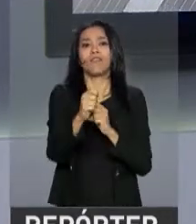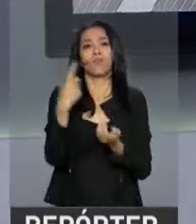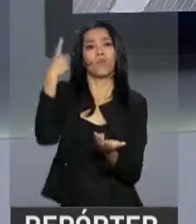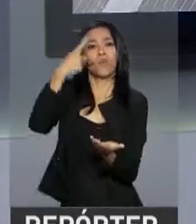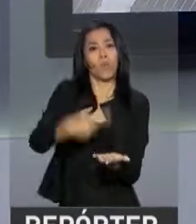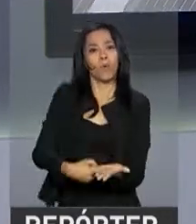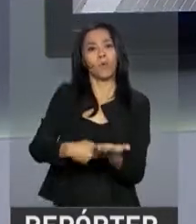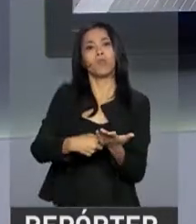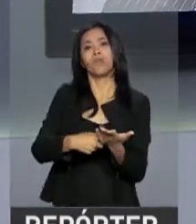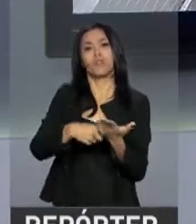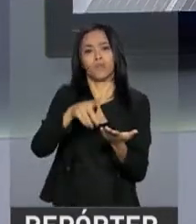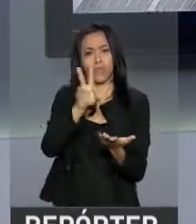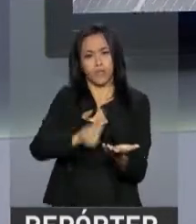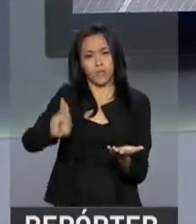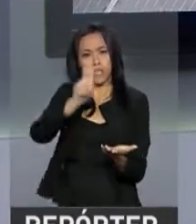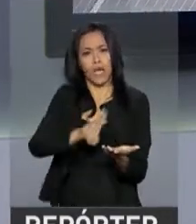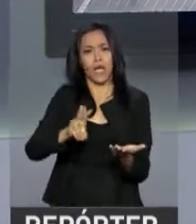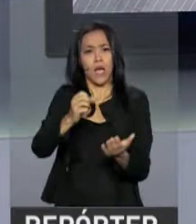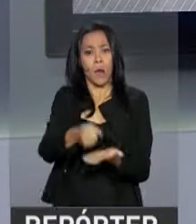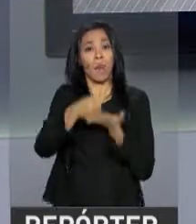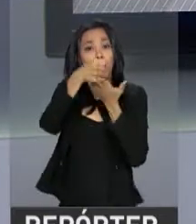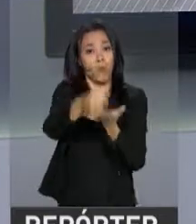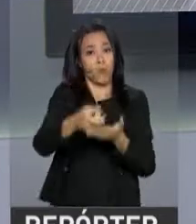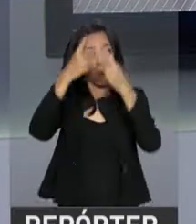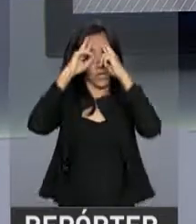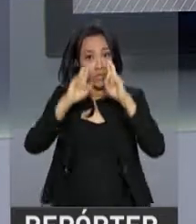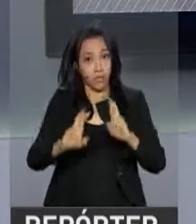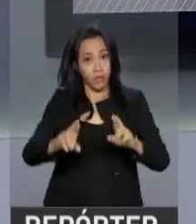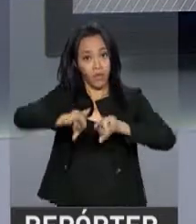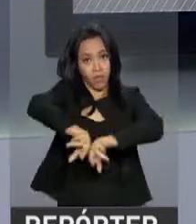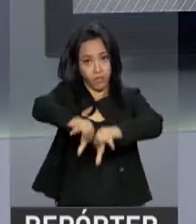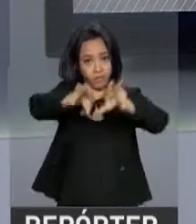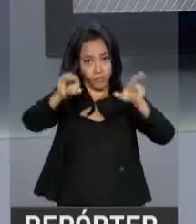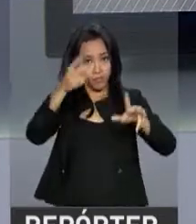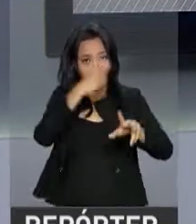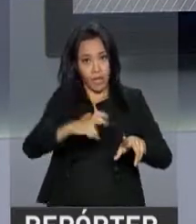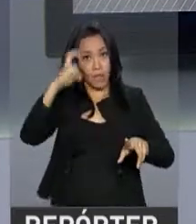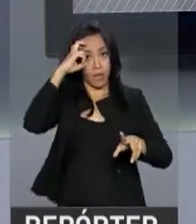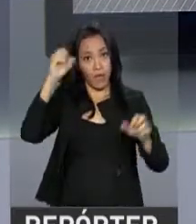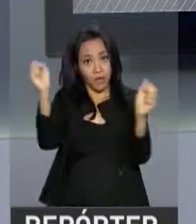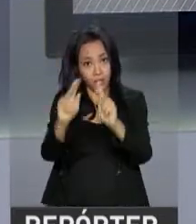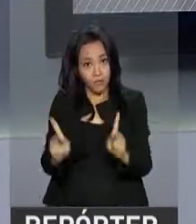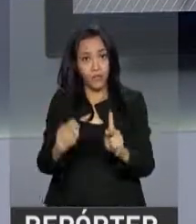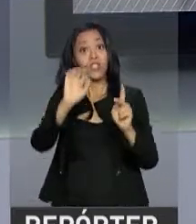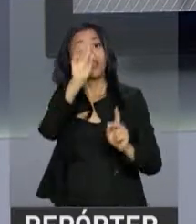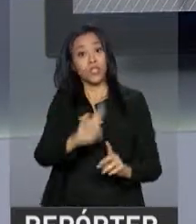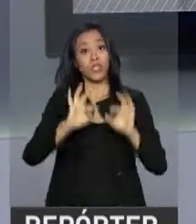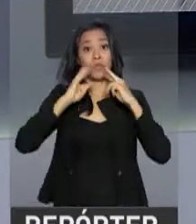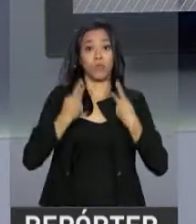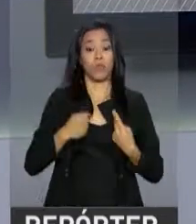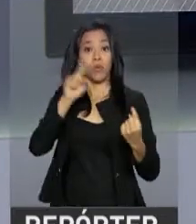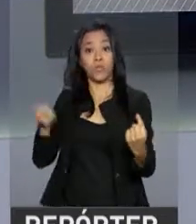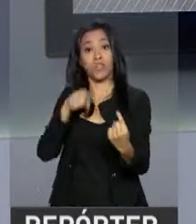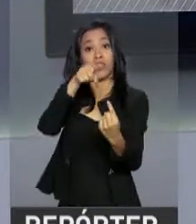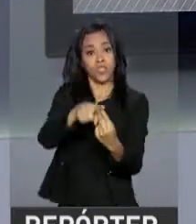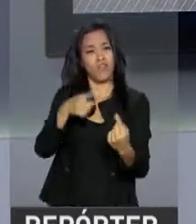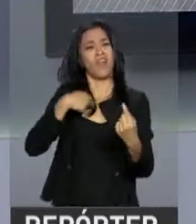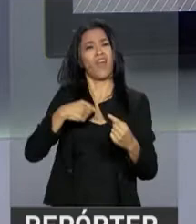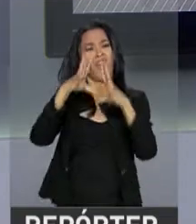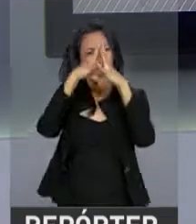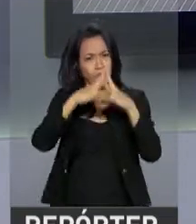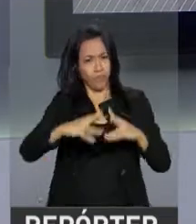promoção do respeito à diversidade da cultura da paz e dos direitos humanos o objetivo é superar a violência eo preconceito